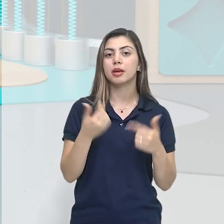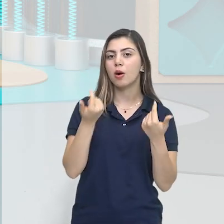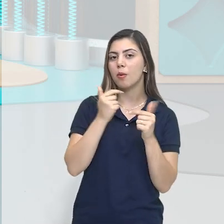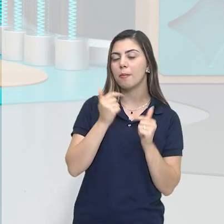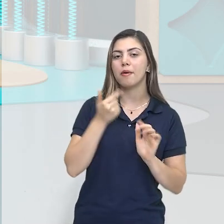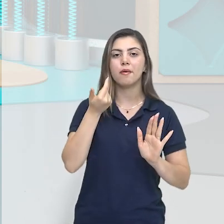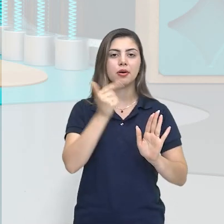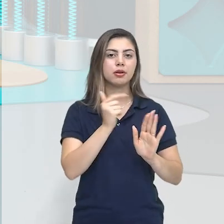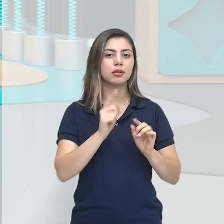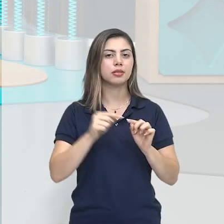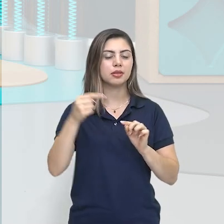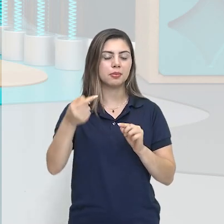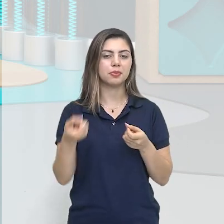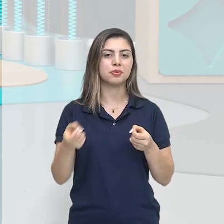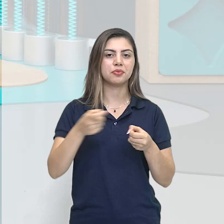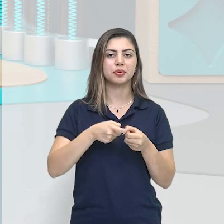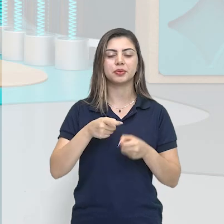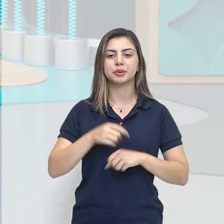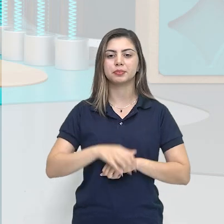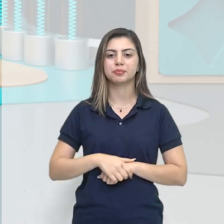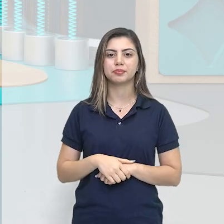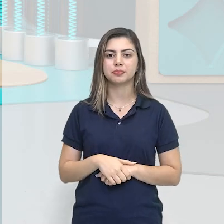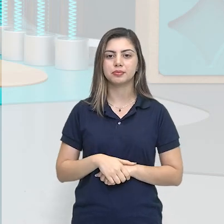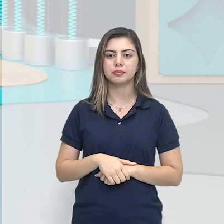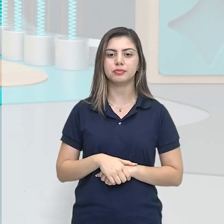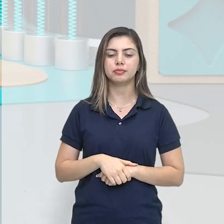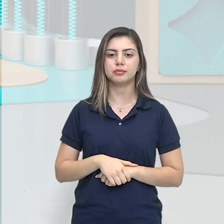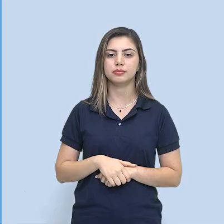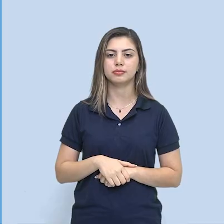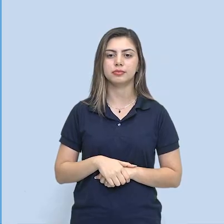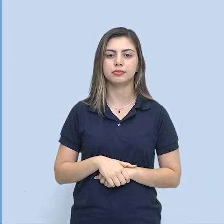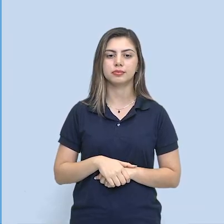e depois a gente retorna com a nossa aula.